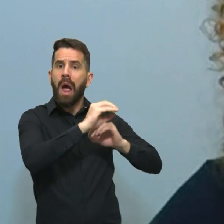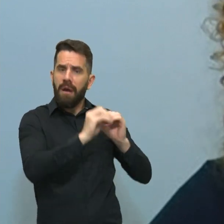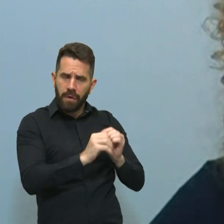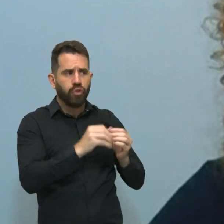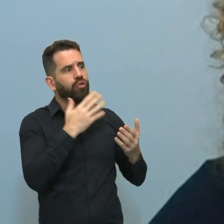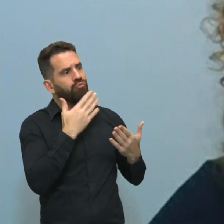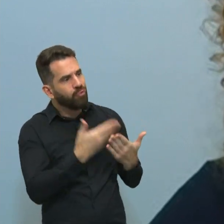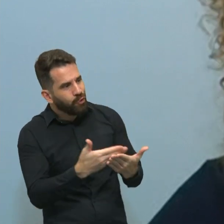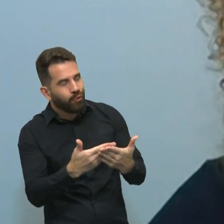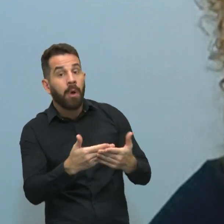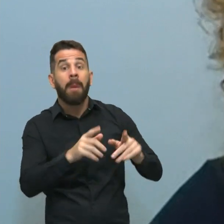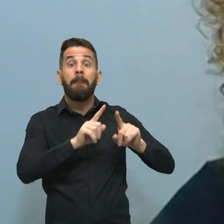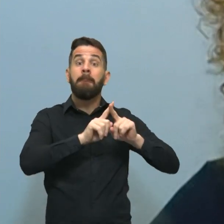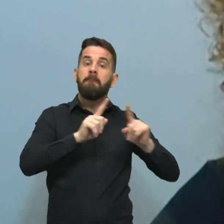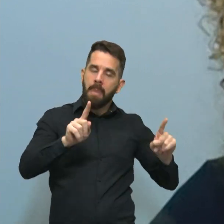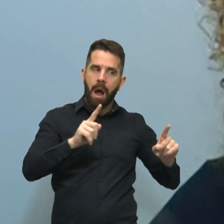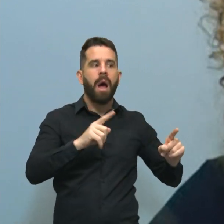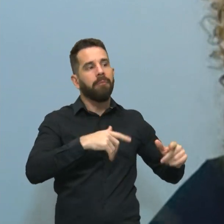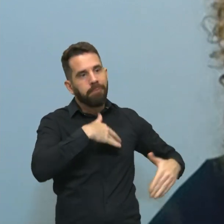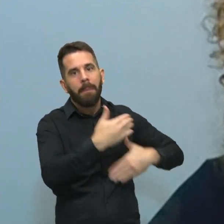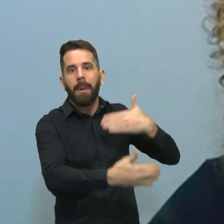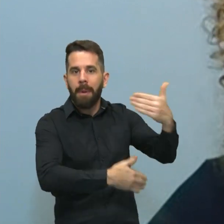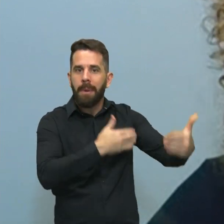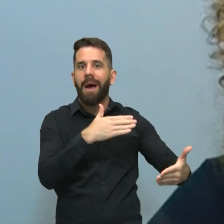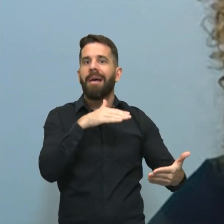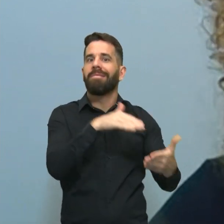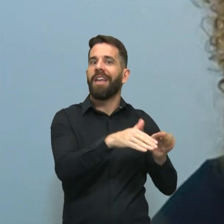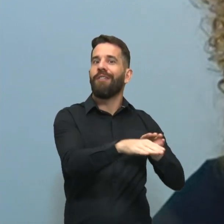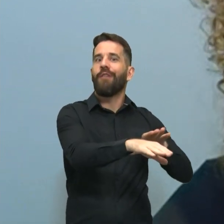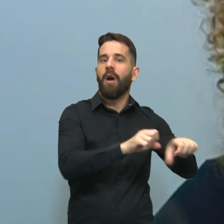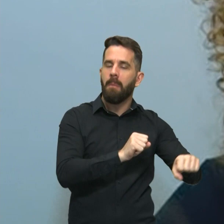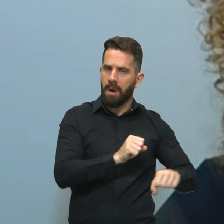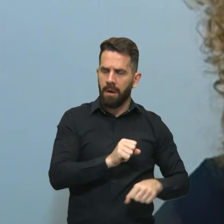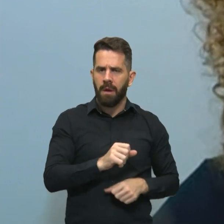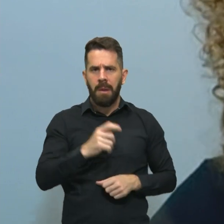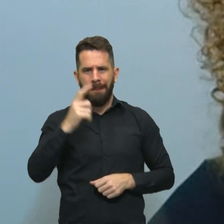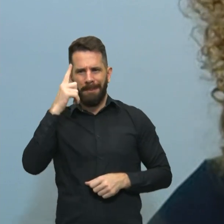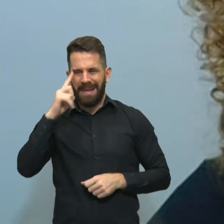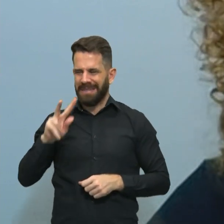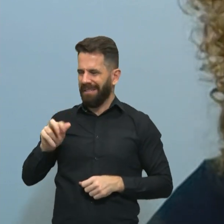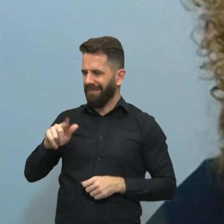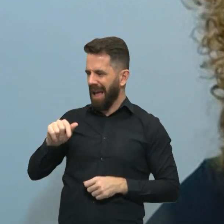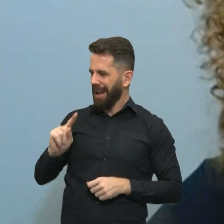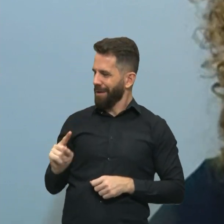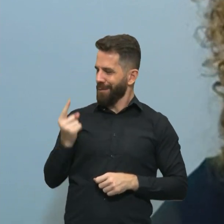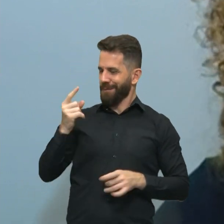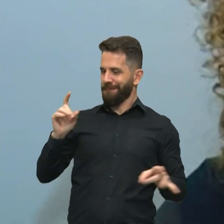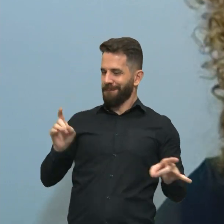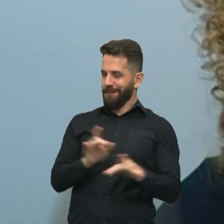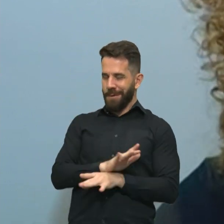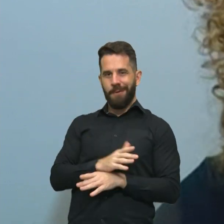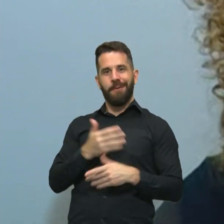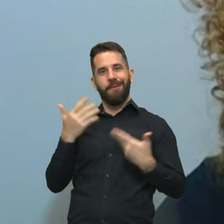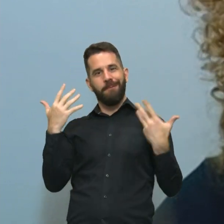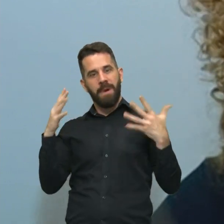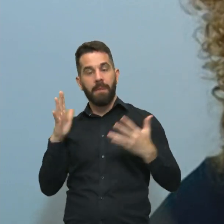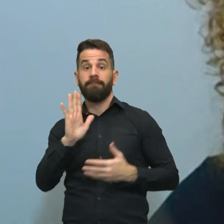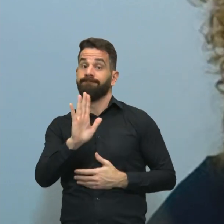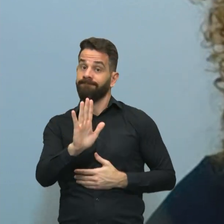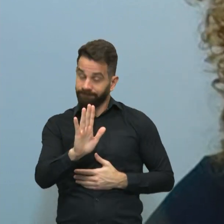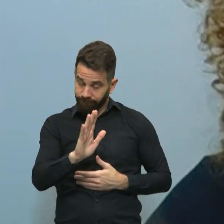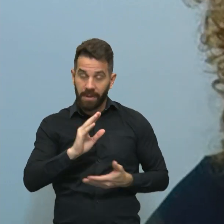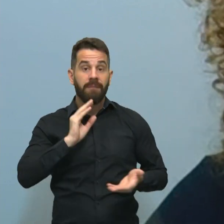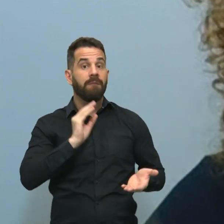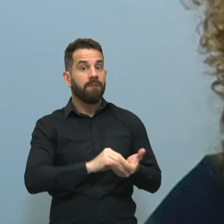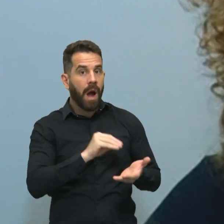que não basta só a vaga, né? É preciso que ele tenha esse acompanhamento próximo e que ele receba alguns cuidados, uma